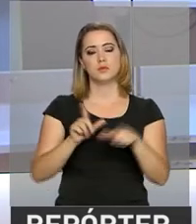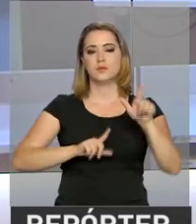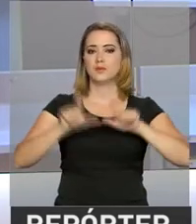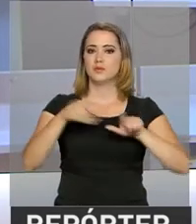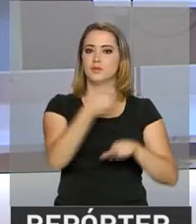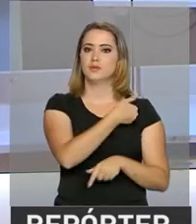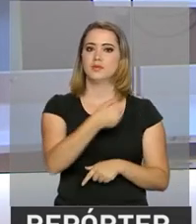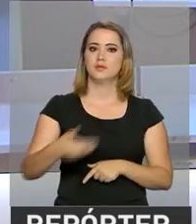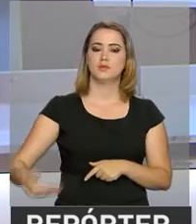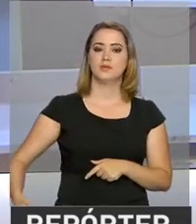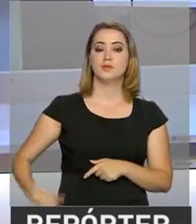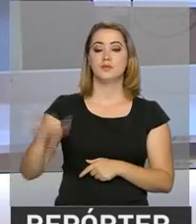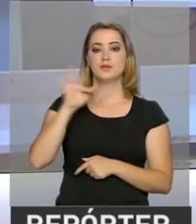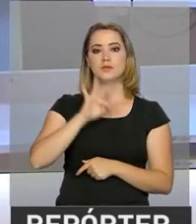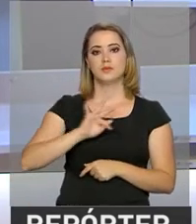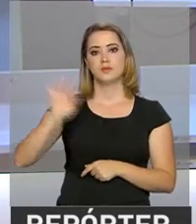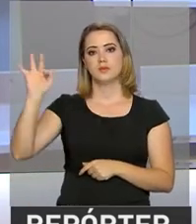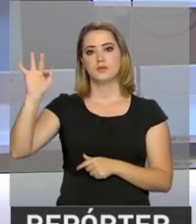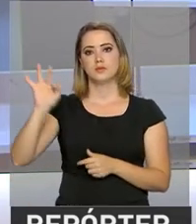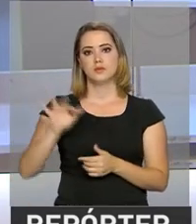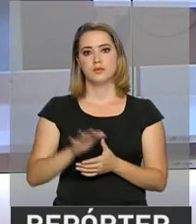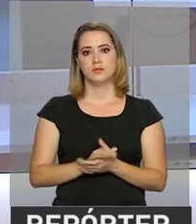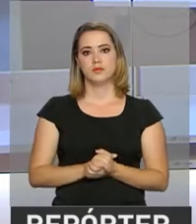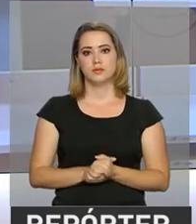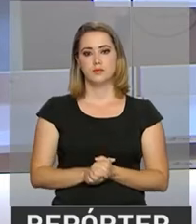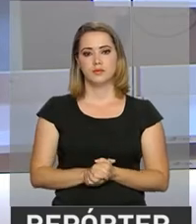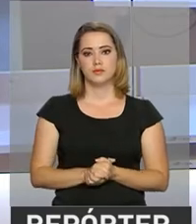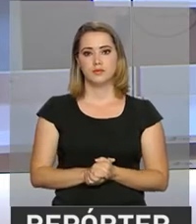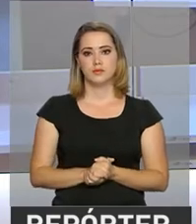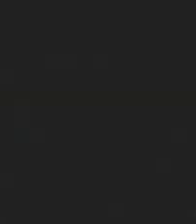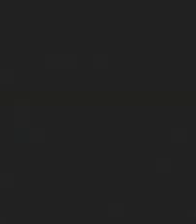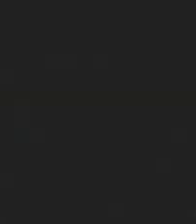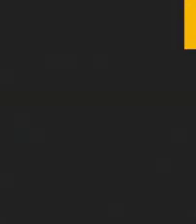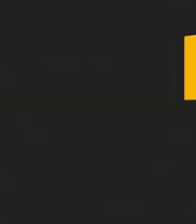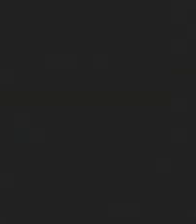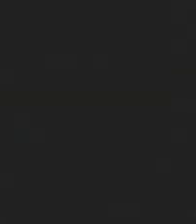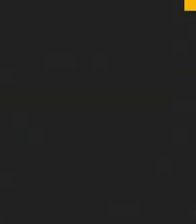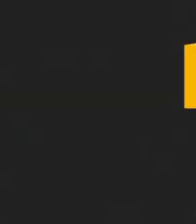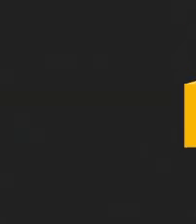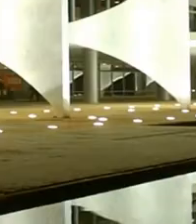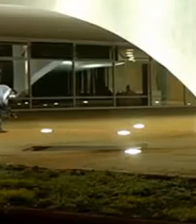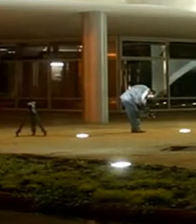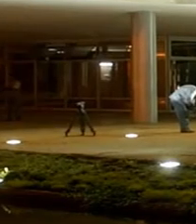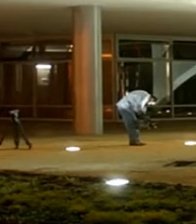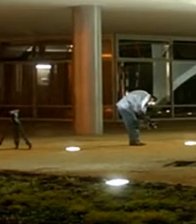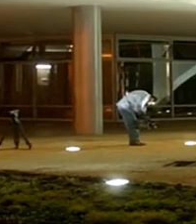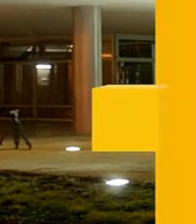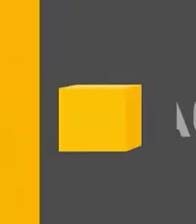Continue com a gente aqui na NBR, a TV do Governo Federal.